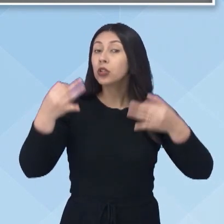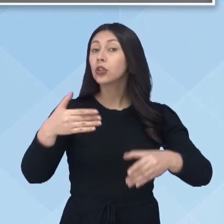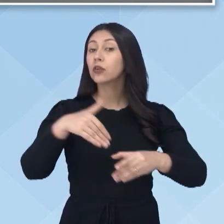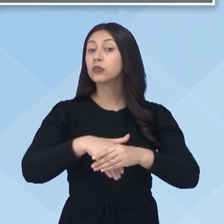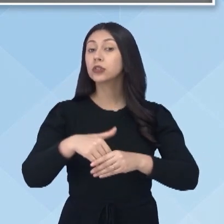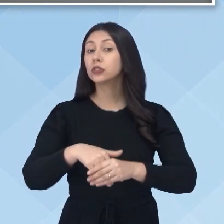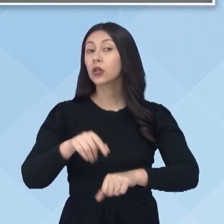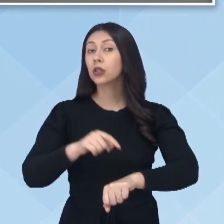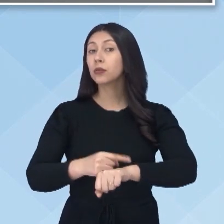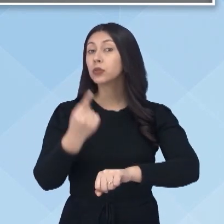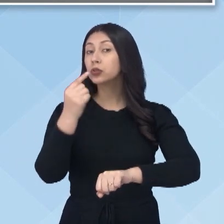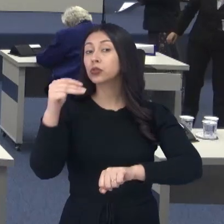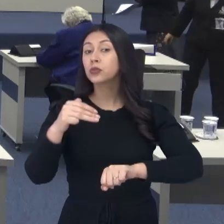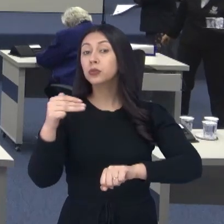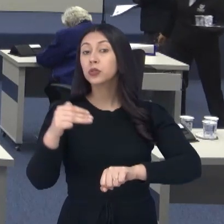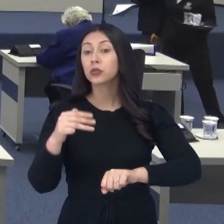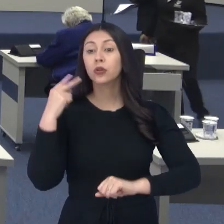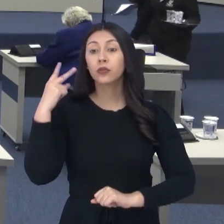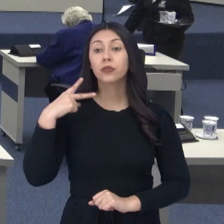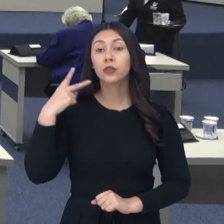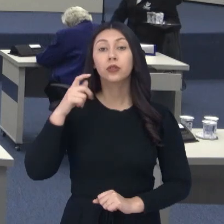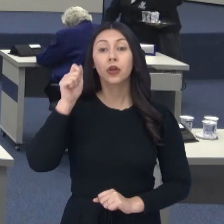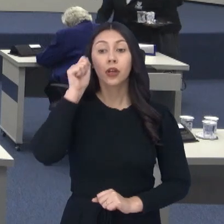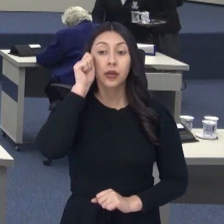tempo de minuto, a vereadora Amélia Naomi.